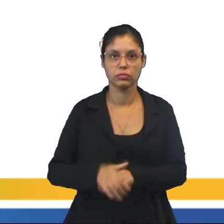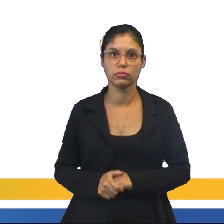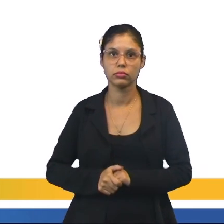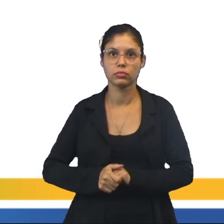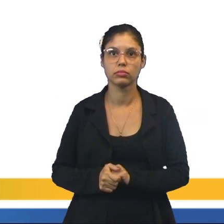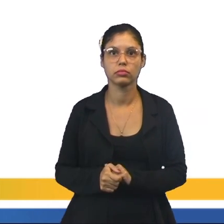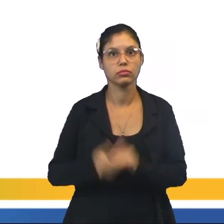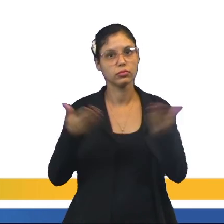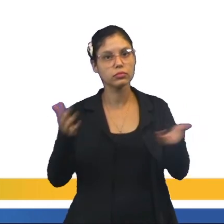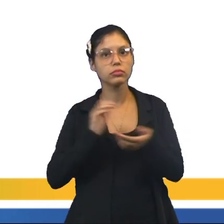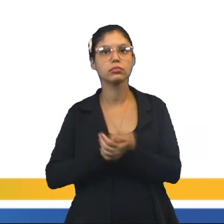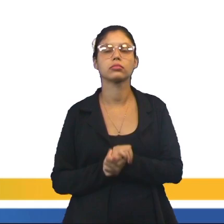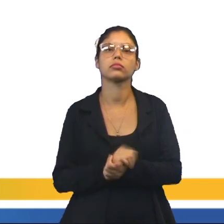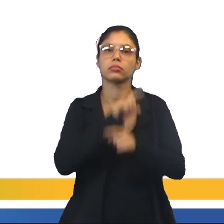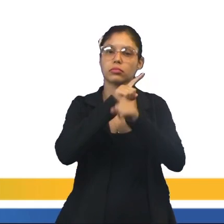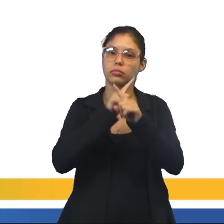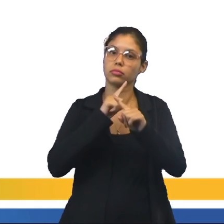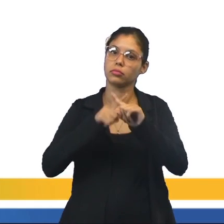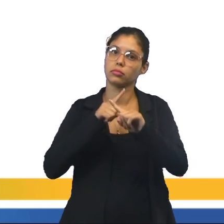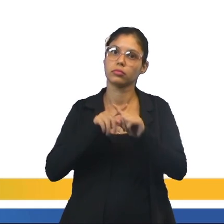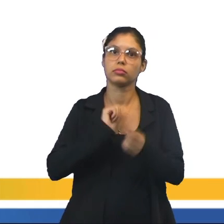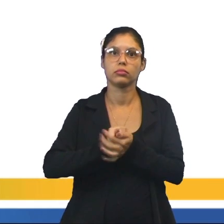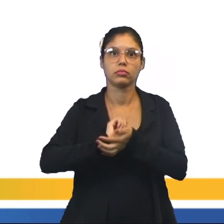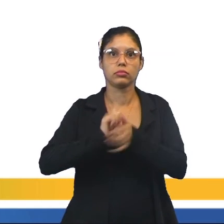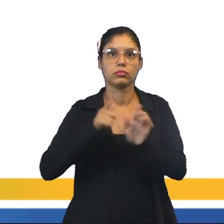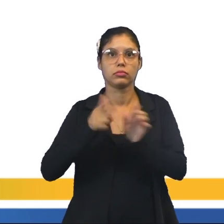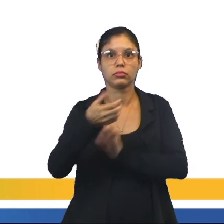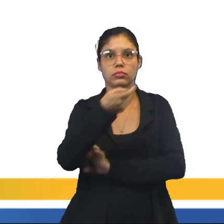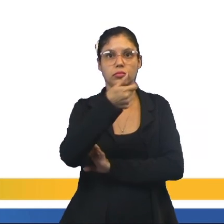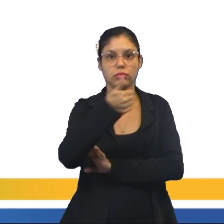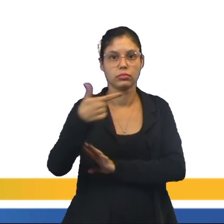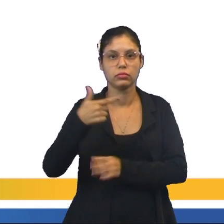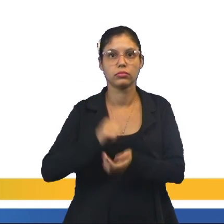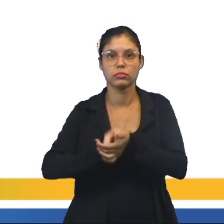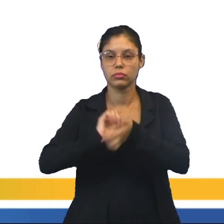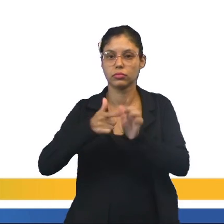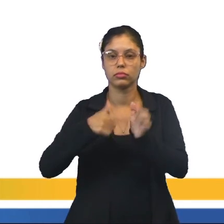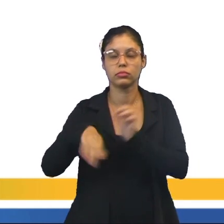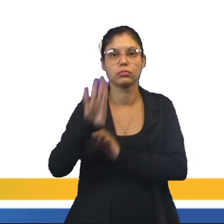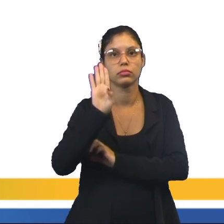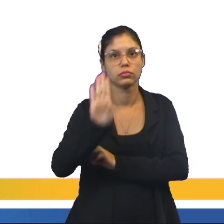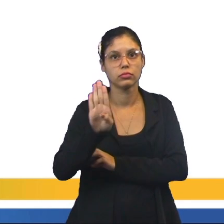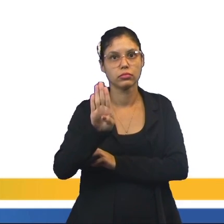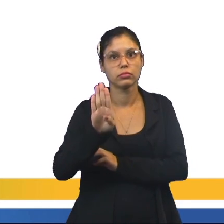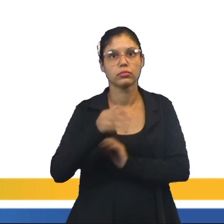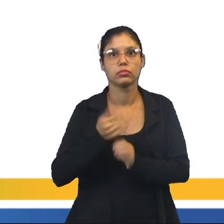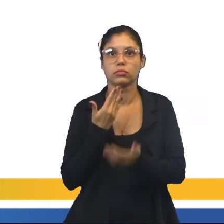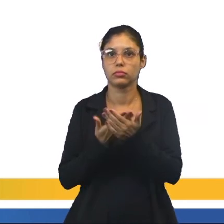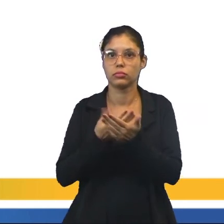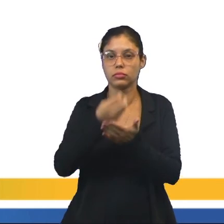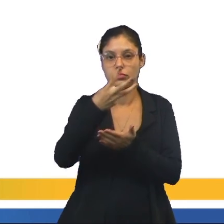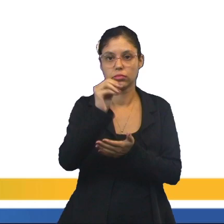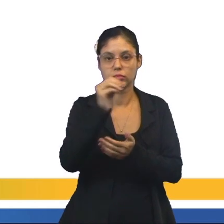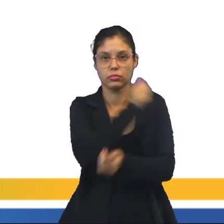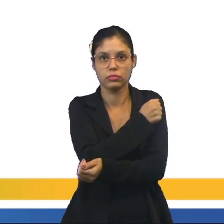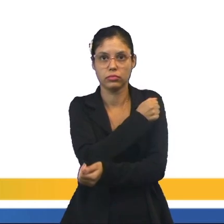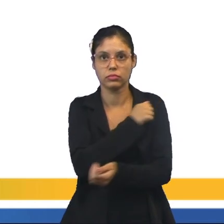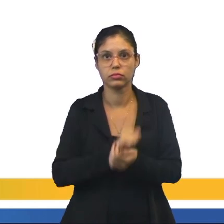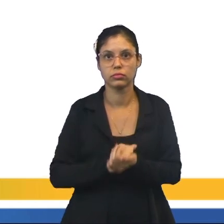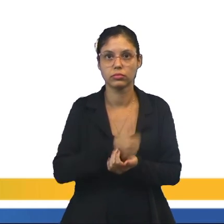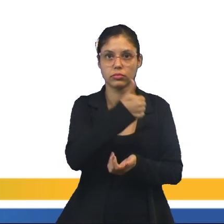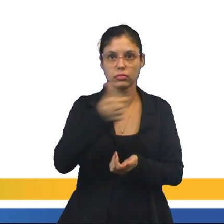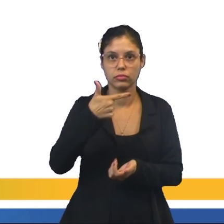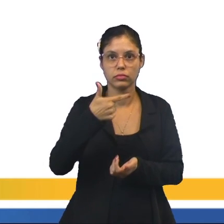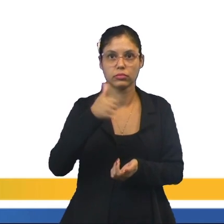igual a 12. Então, aí meu x é igual a 12. Portanto, em uma sala de aula de 30